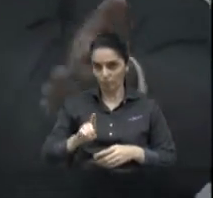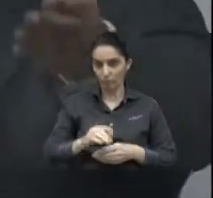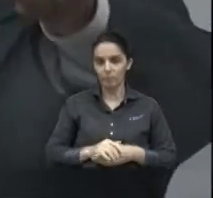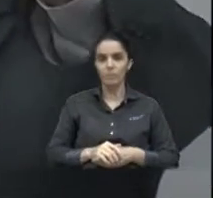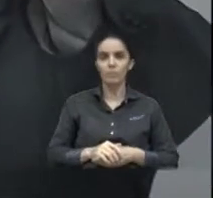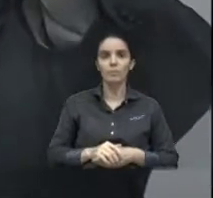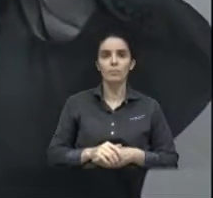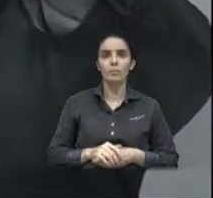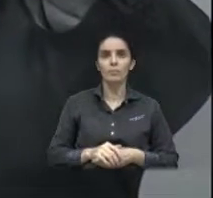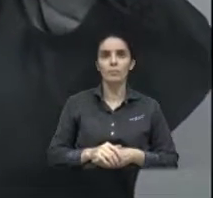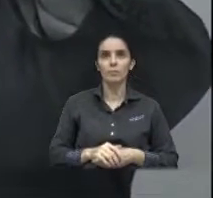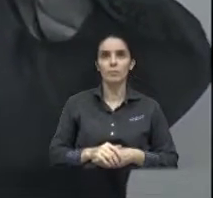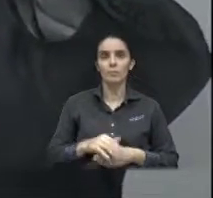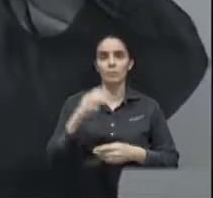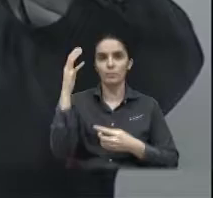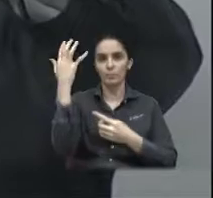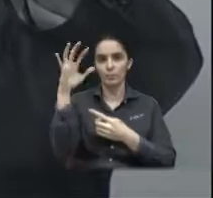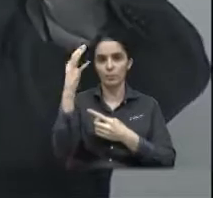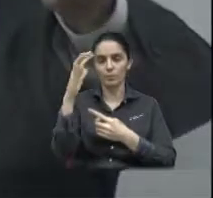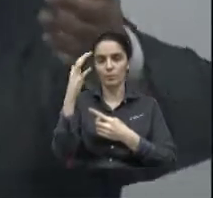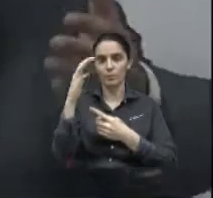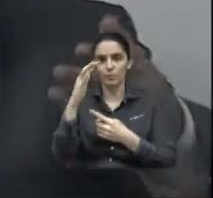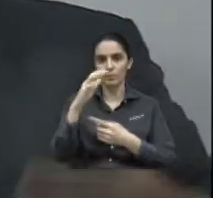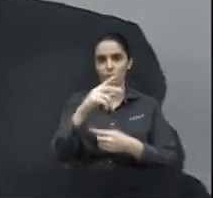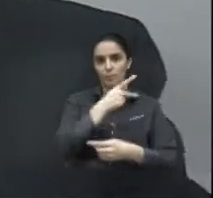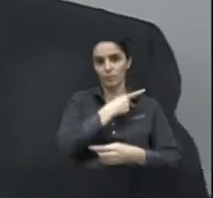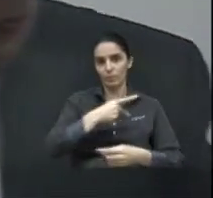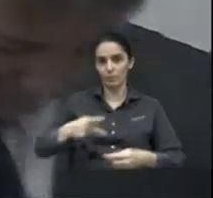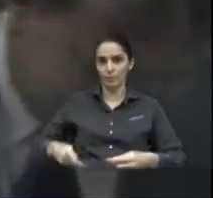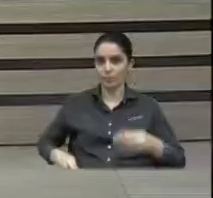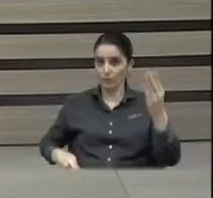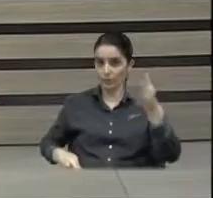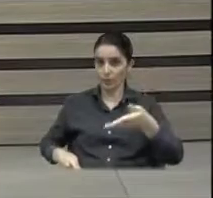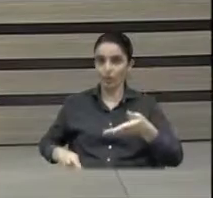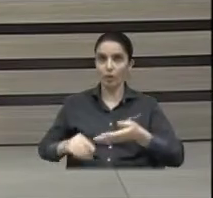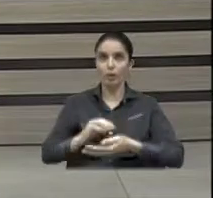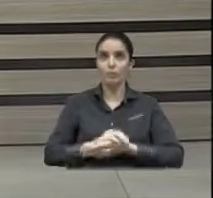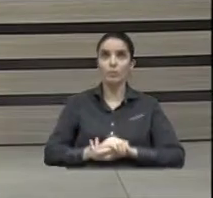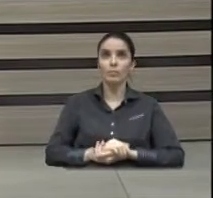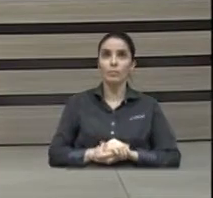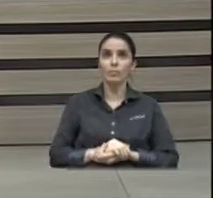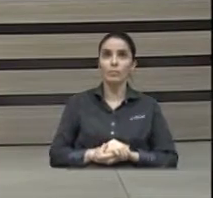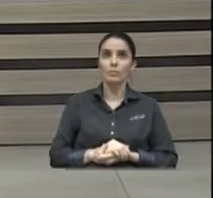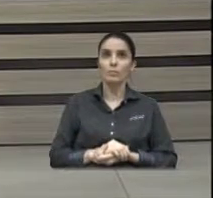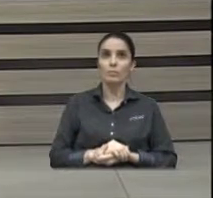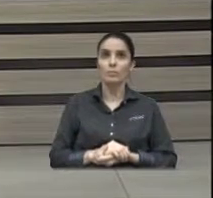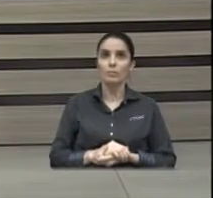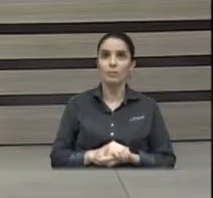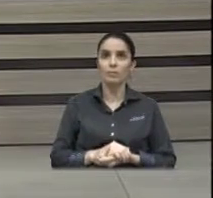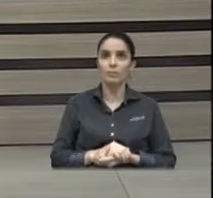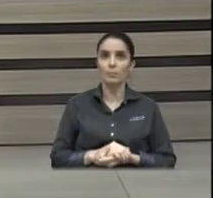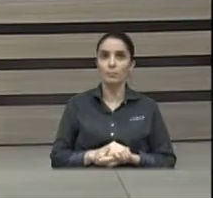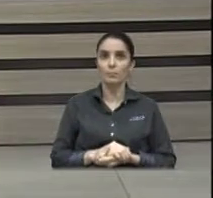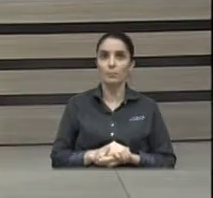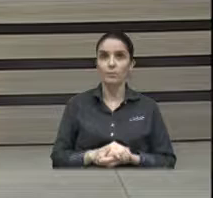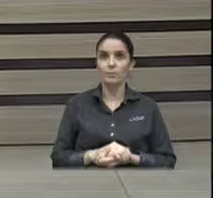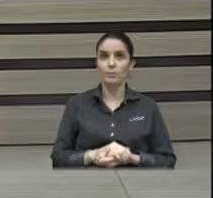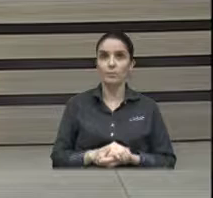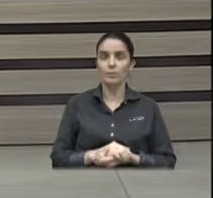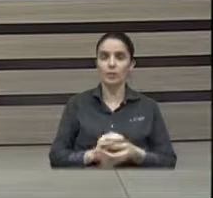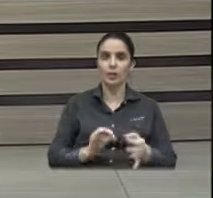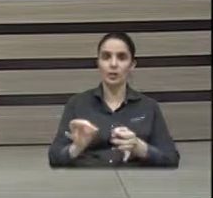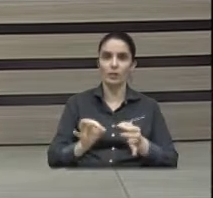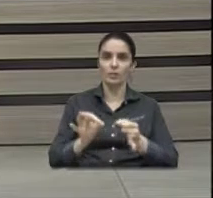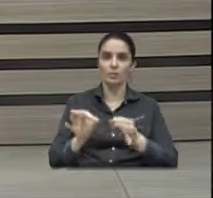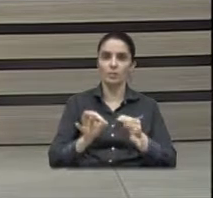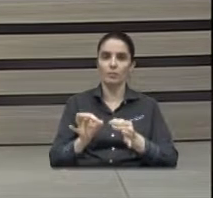ao presidente em exercício e toda a mesa. Muito obrigado, senhor presidente. Muito obrigado, companheiro Wagner Barbosa. O